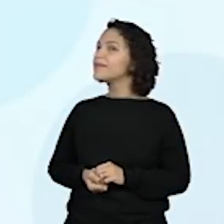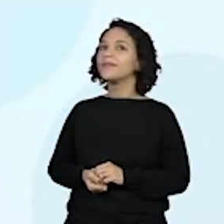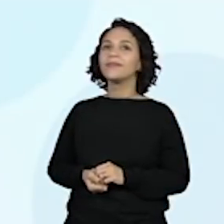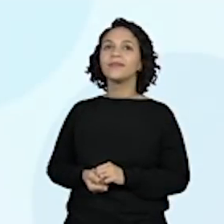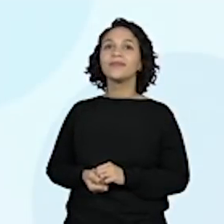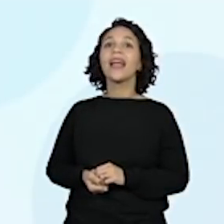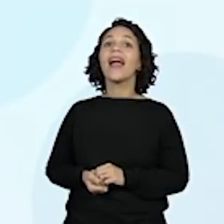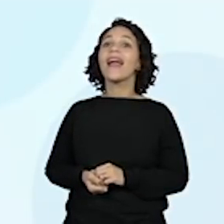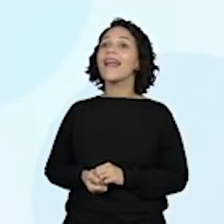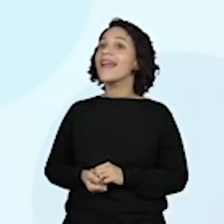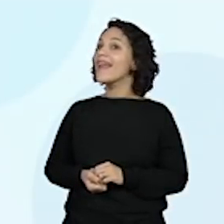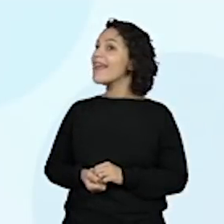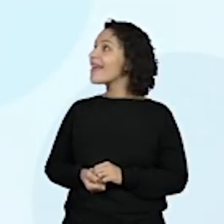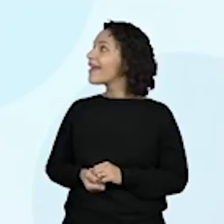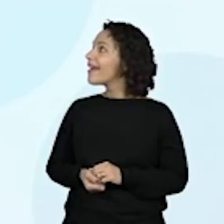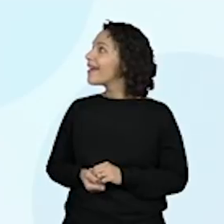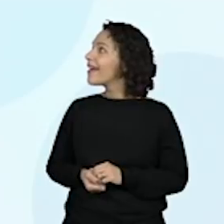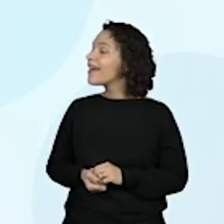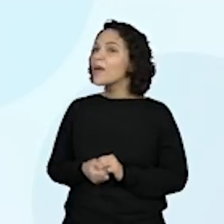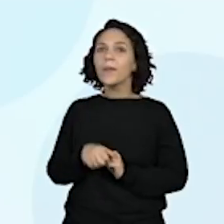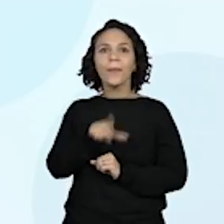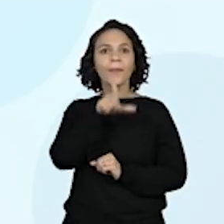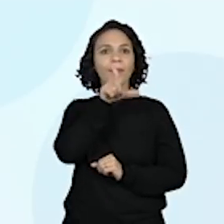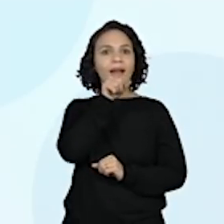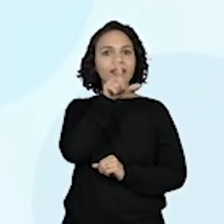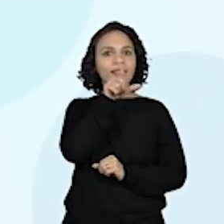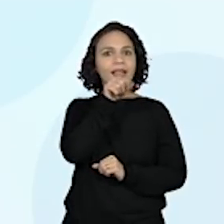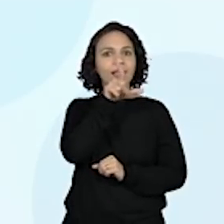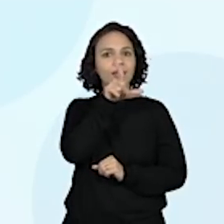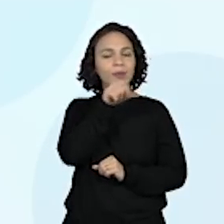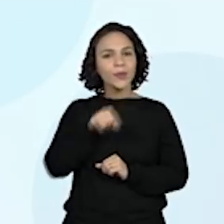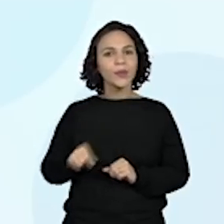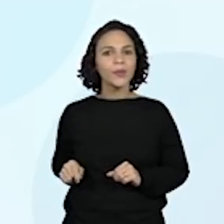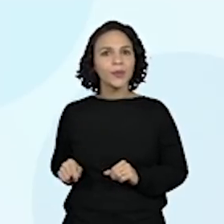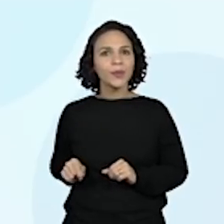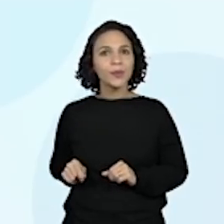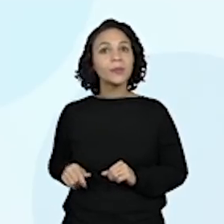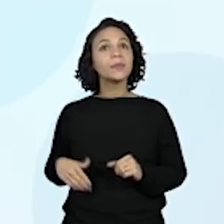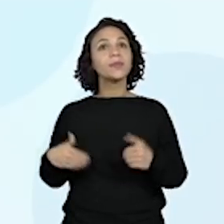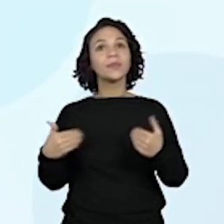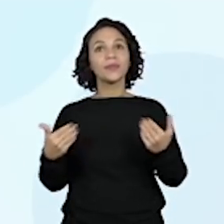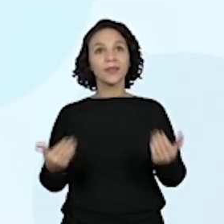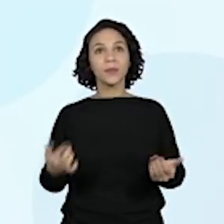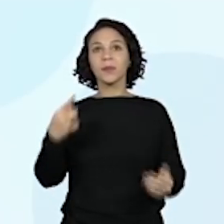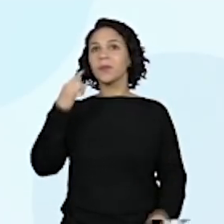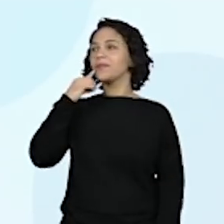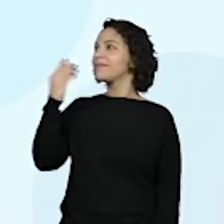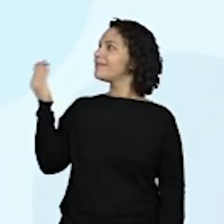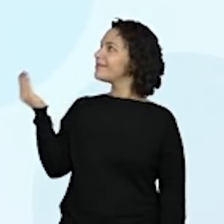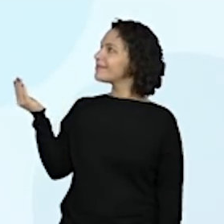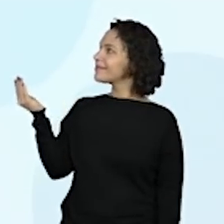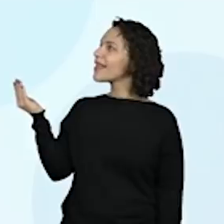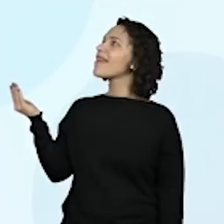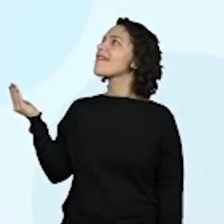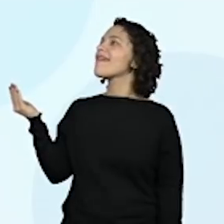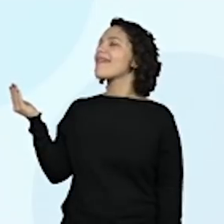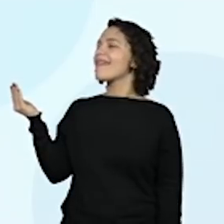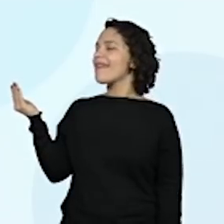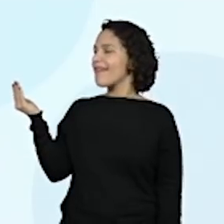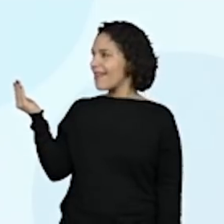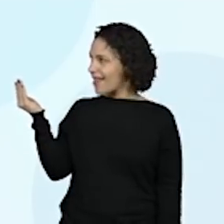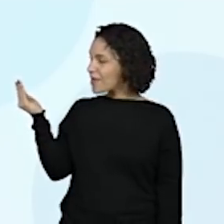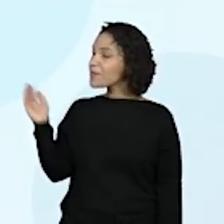Ah, temos aí um pássaro. Então, o título do texto,